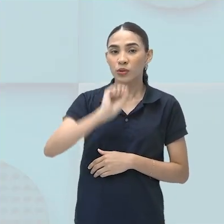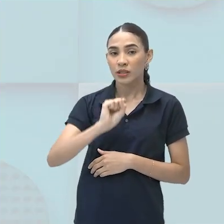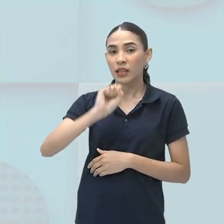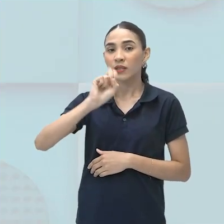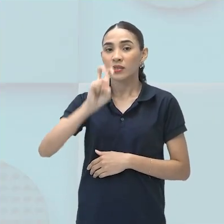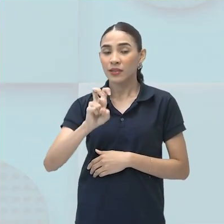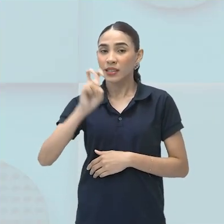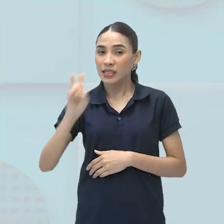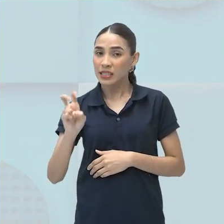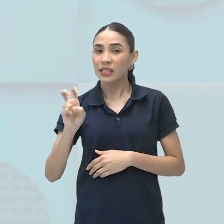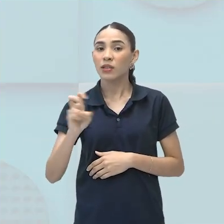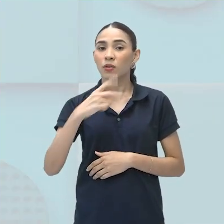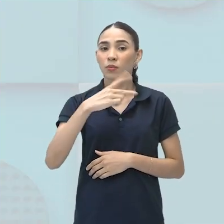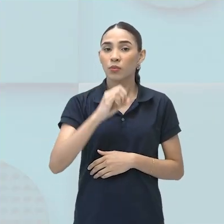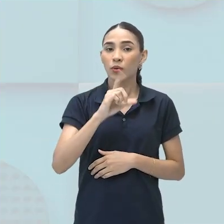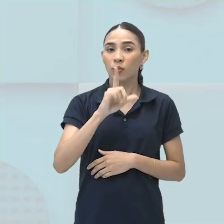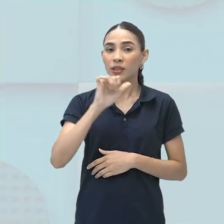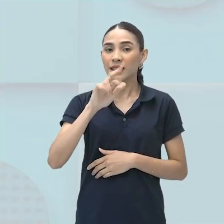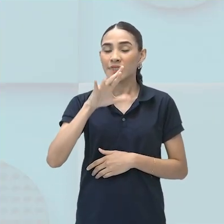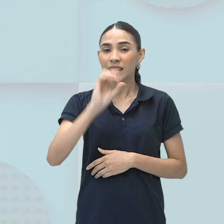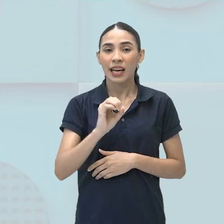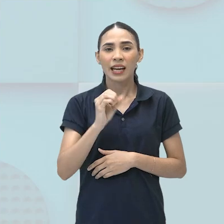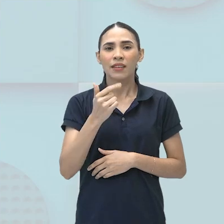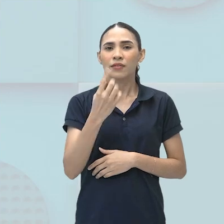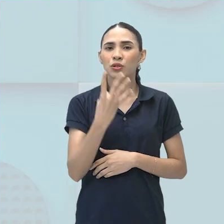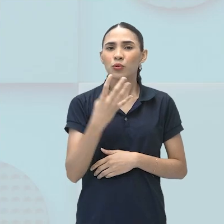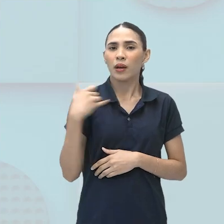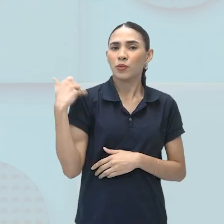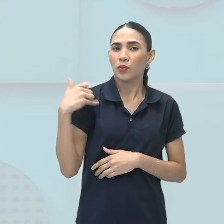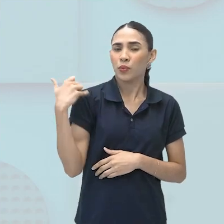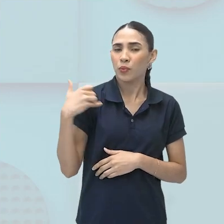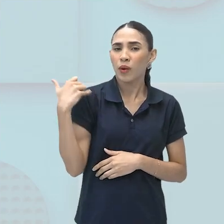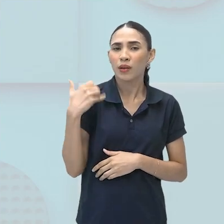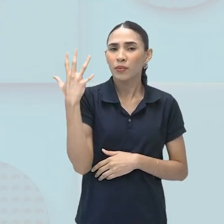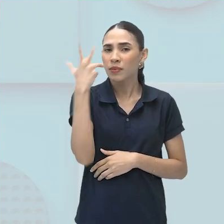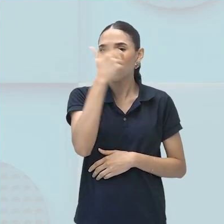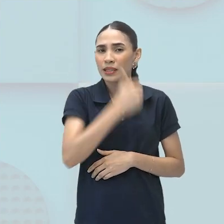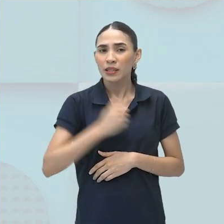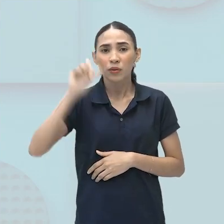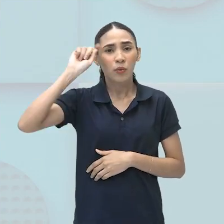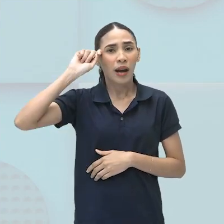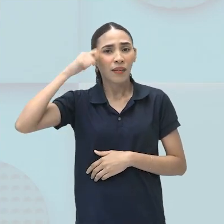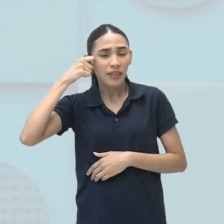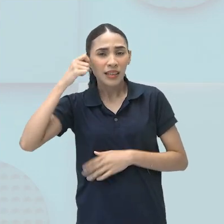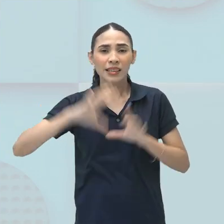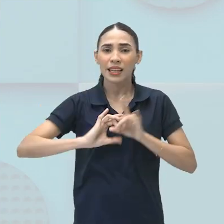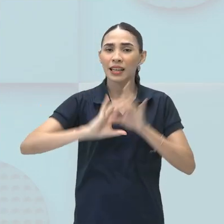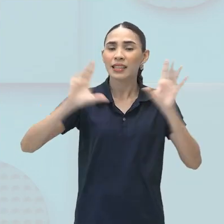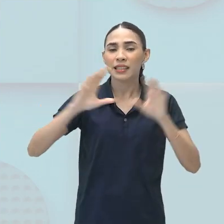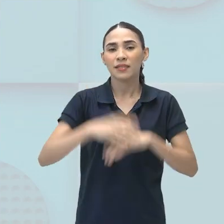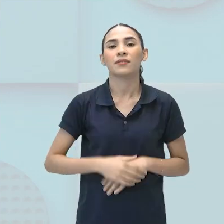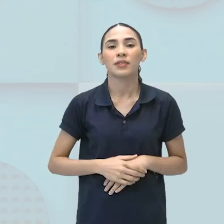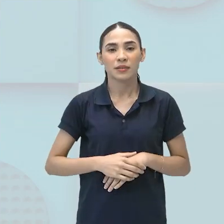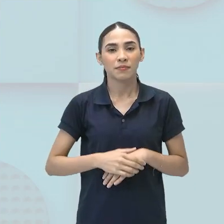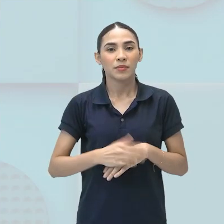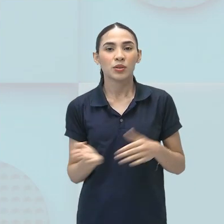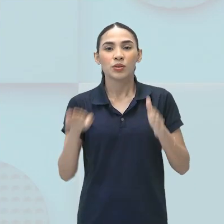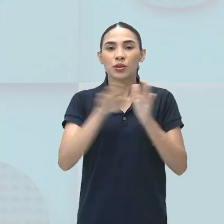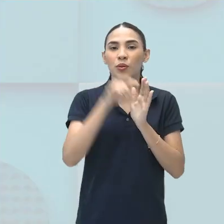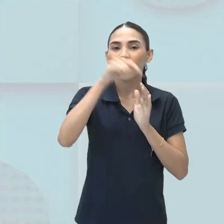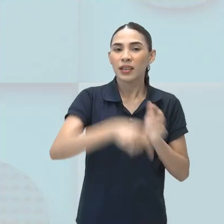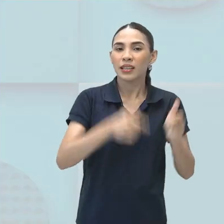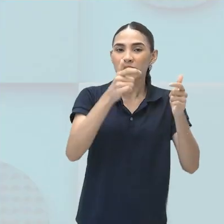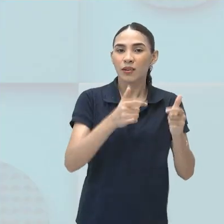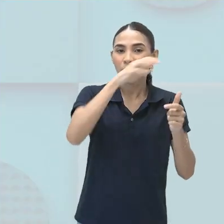1855, quando Apolinária, 24 anos, cambida, africana livre, afinal desembarcou no porto